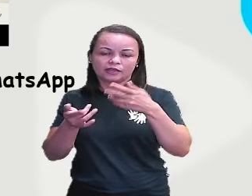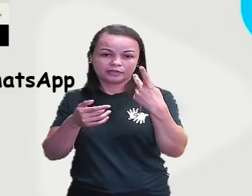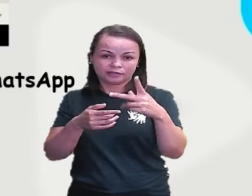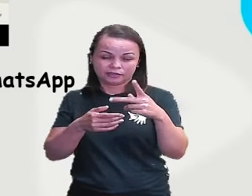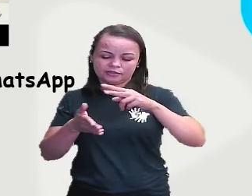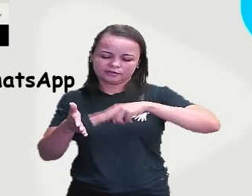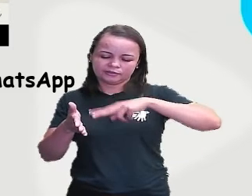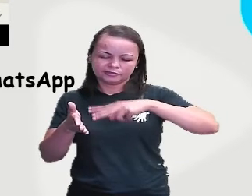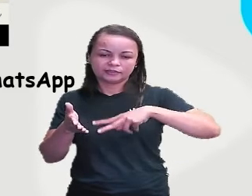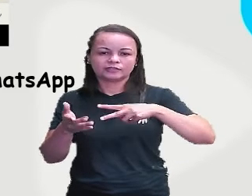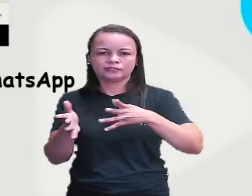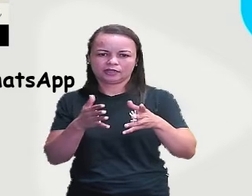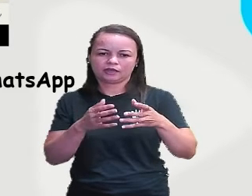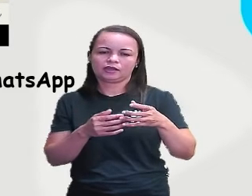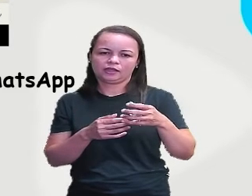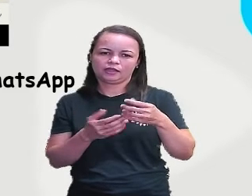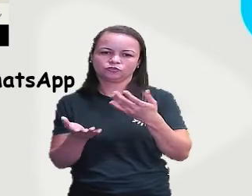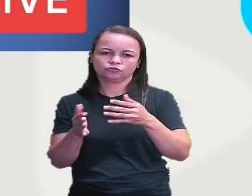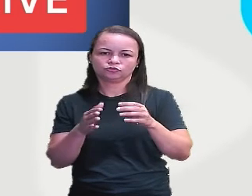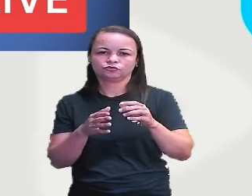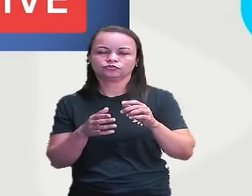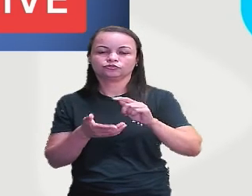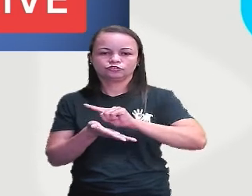pelo WhatsApp, também é um gênero digital.